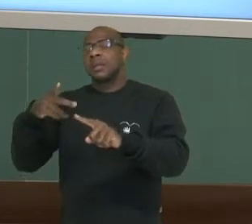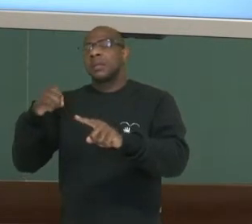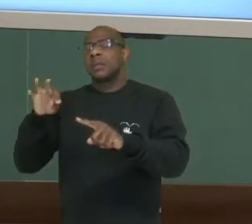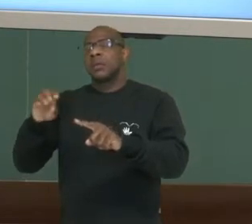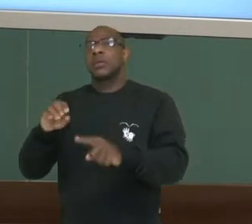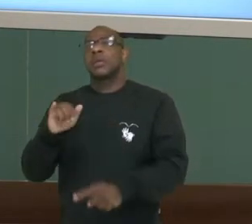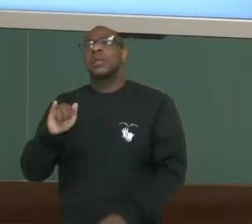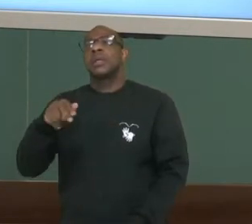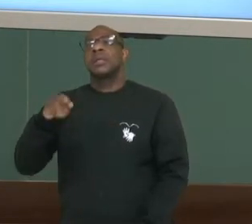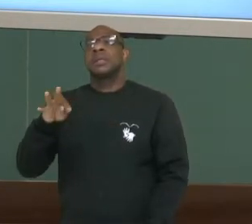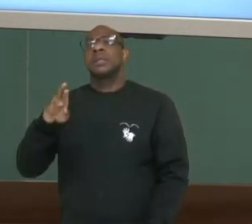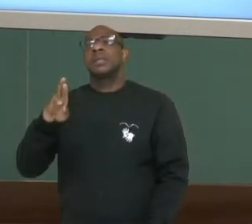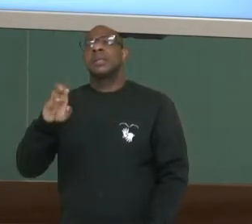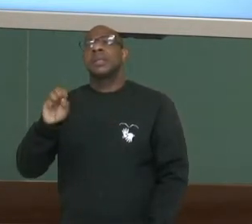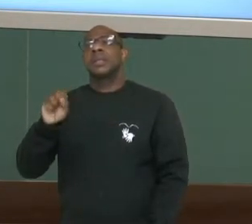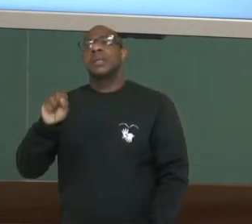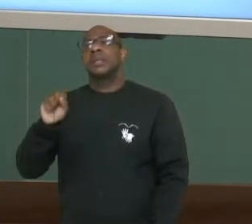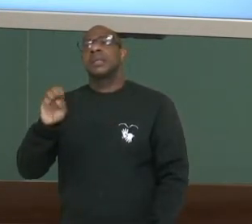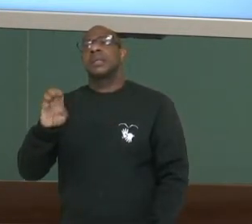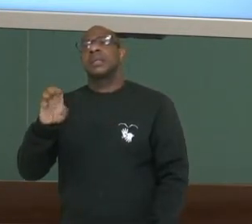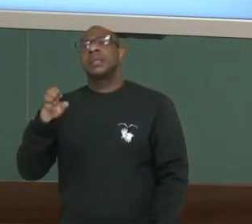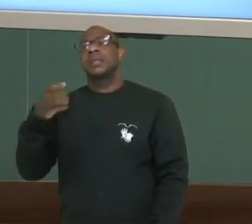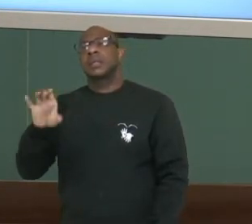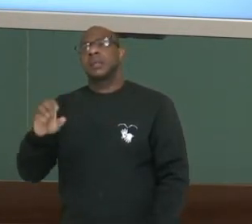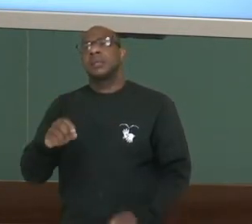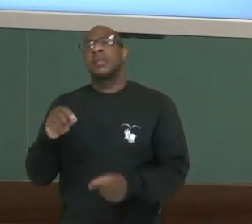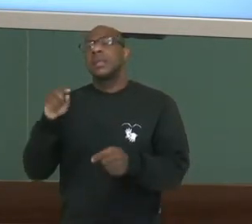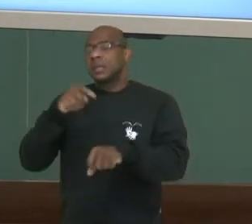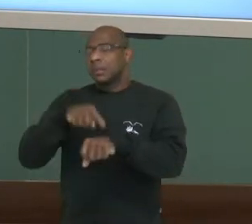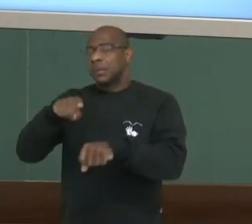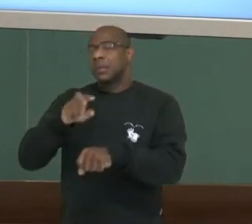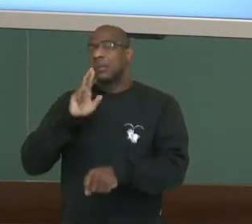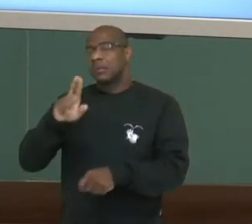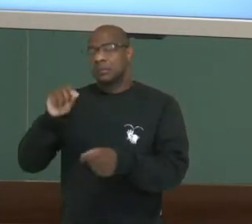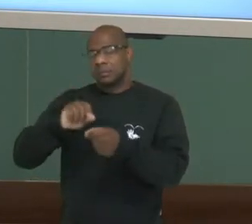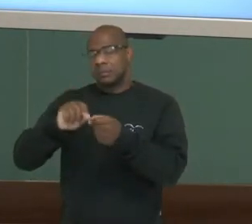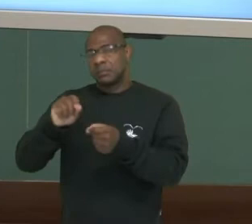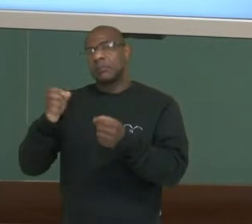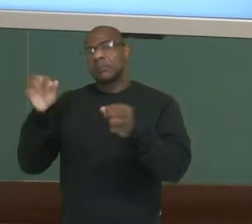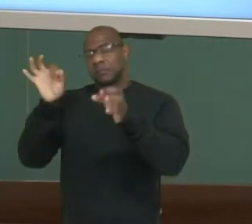S. Vou dar um tempinho para vocês resolverem e já voltamos conferir.